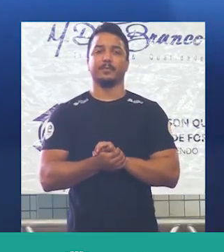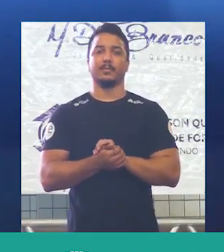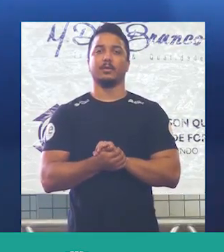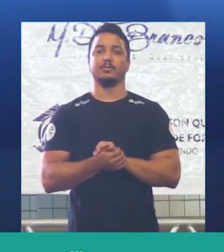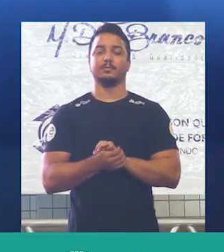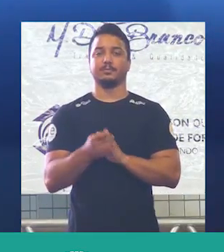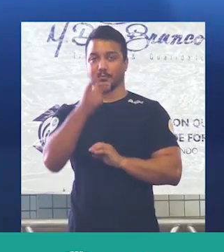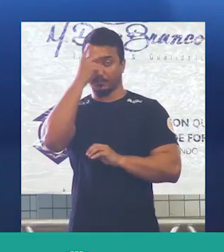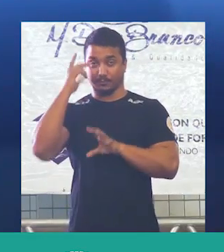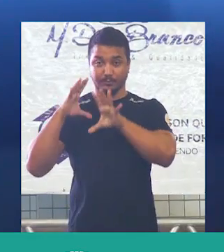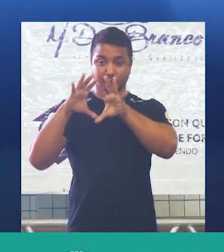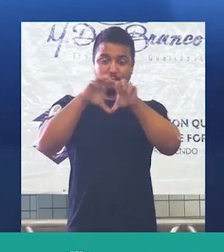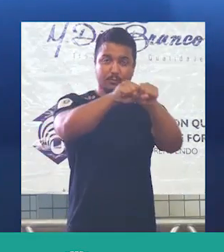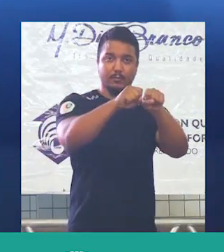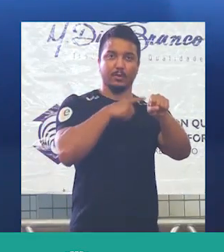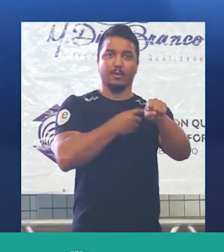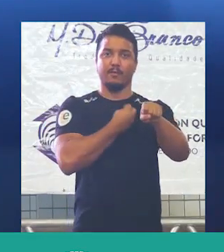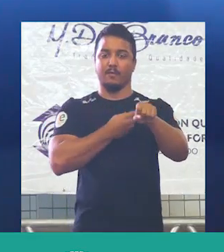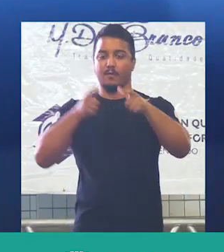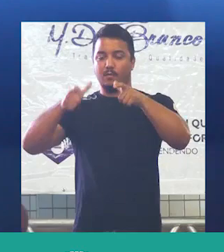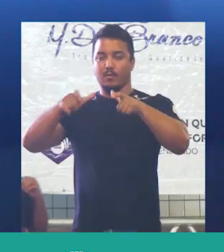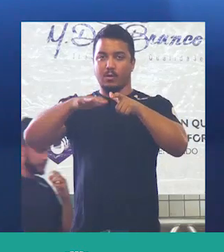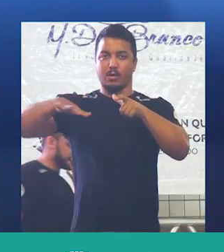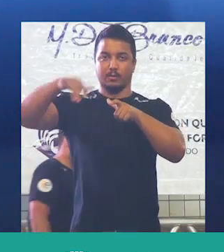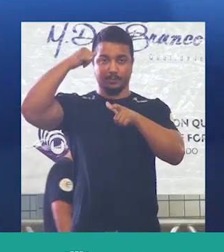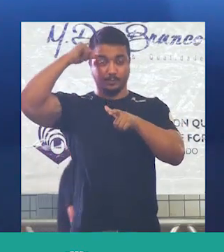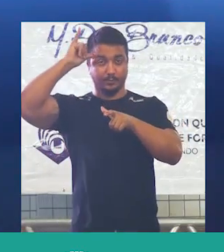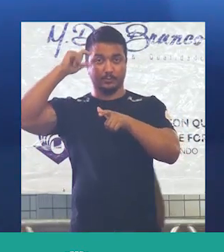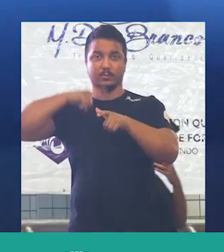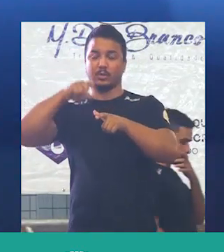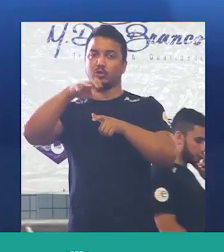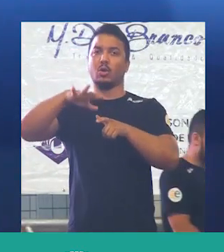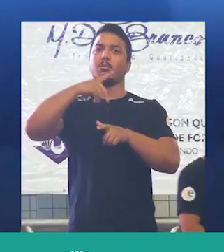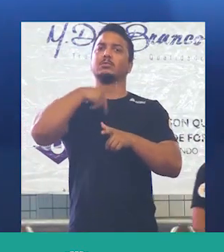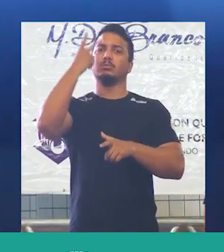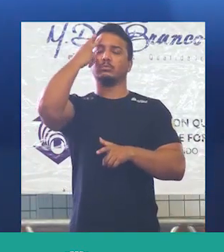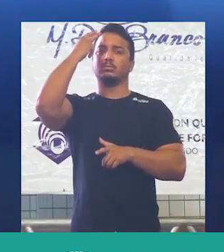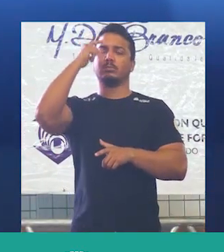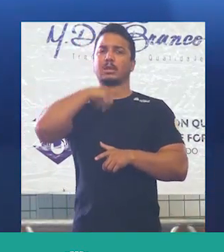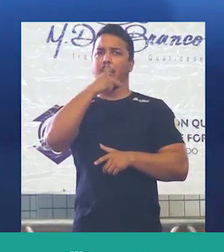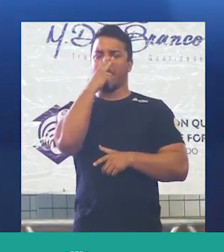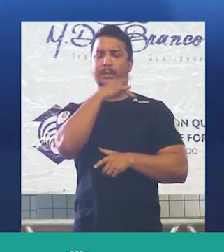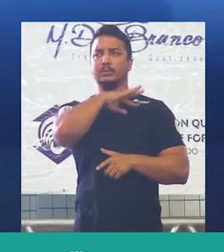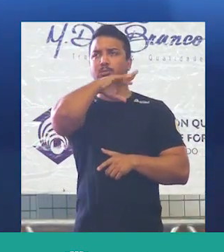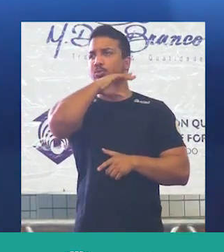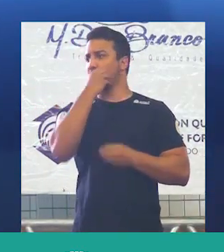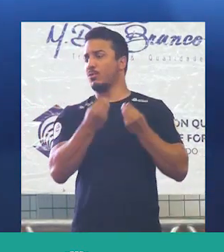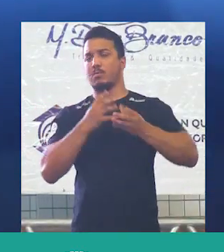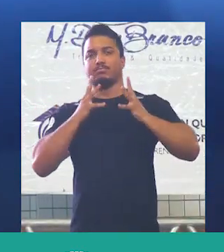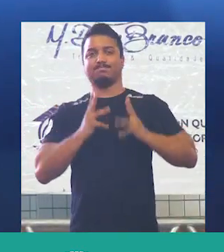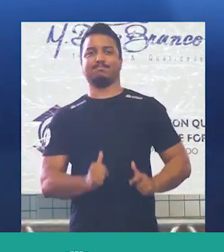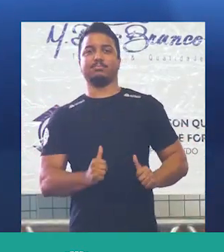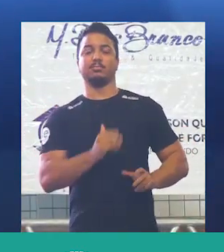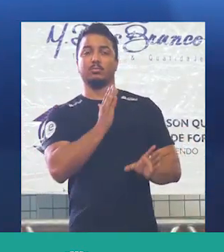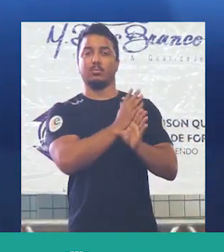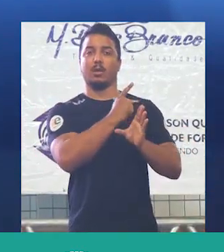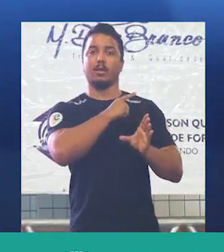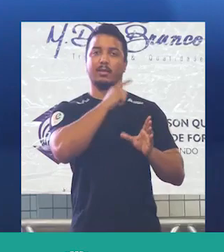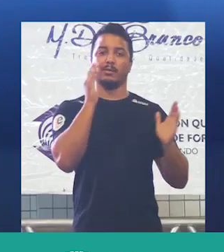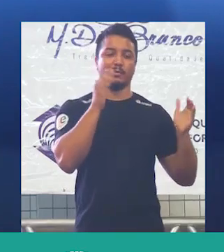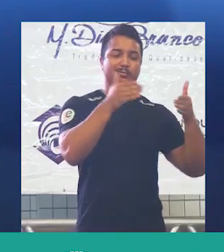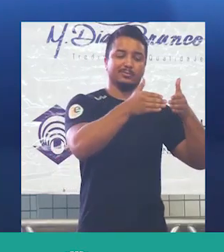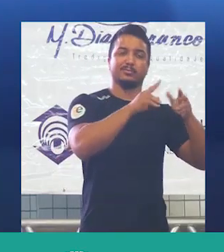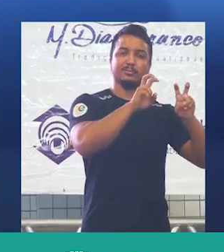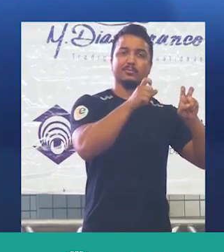O colono que vive nas fazendas geralmente se encontra em más condições higiênicas no que